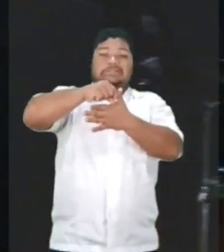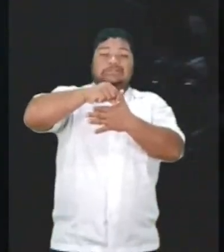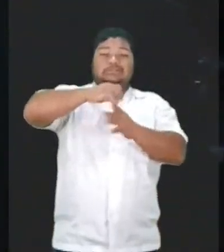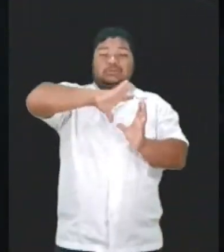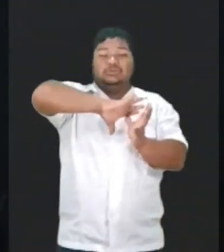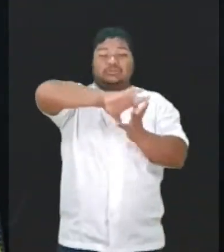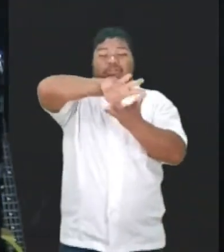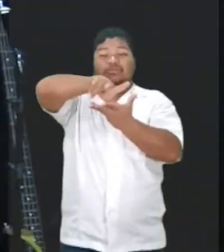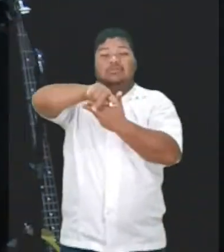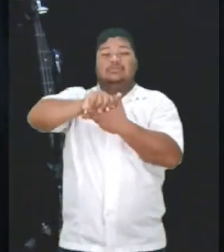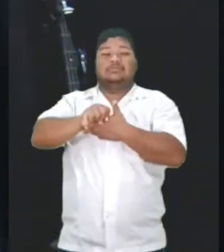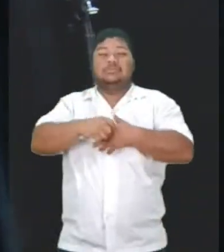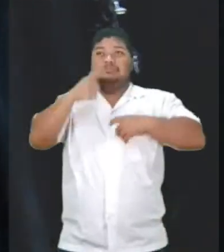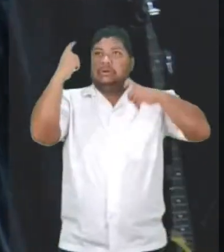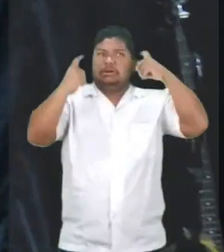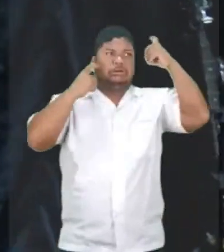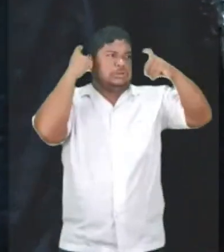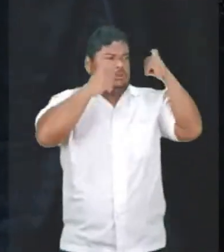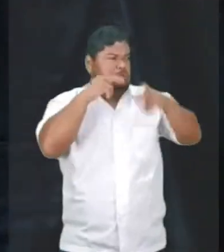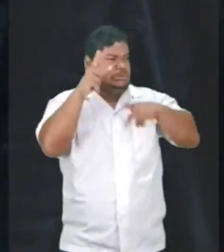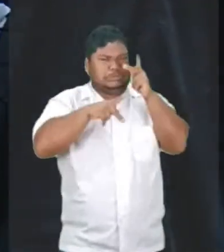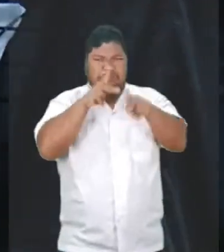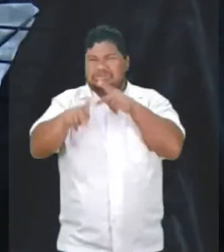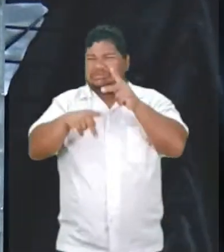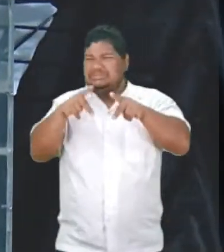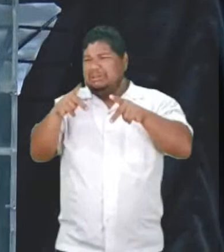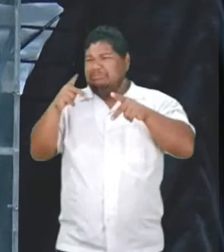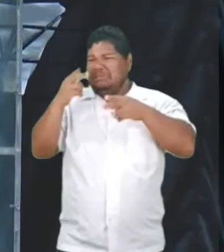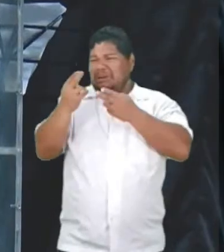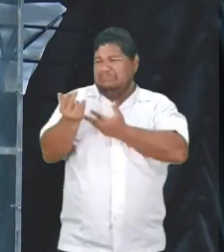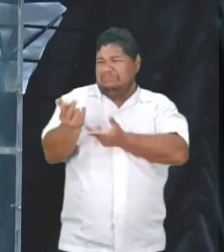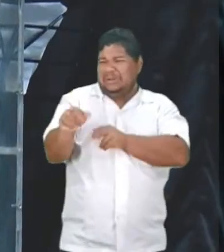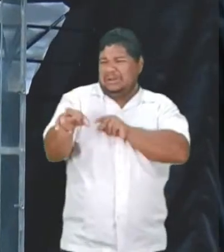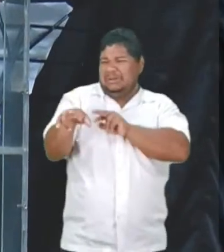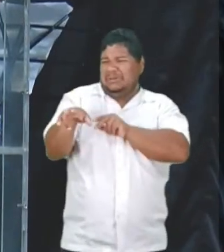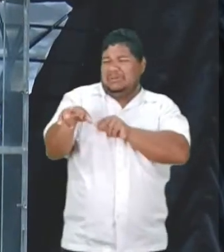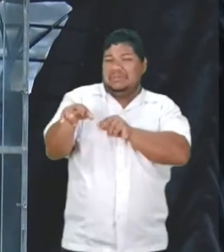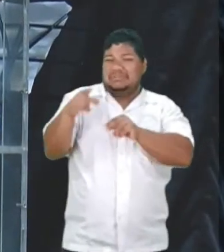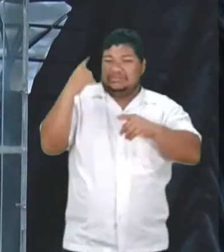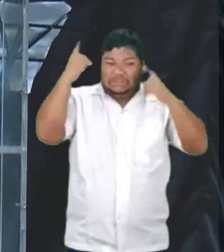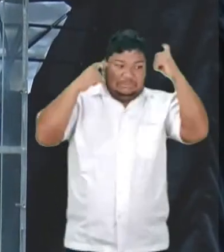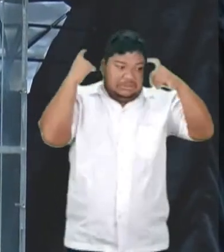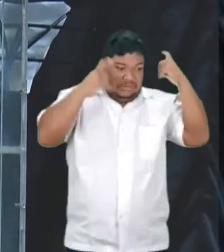pessoas preocupadas, tantos irmãos temerosos. Ei!